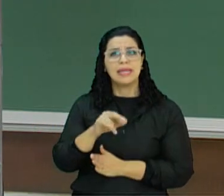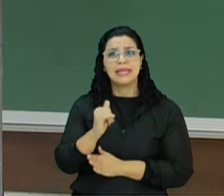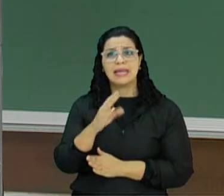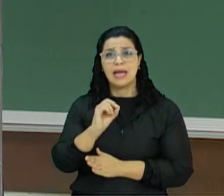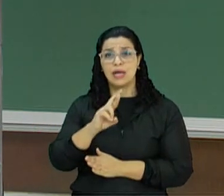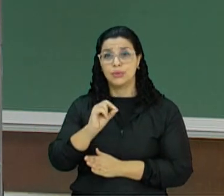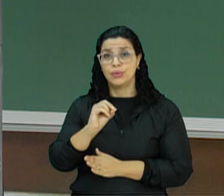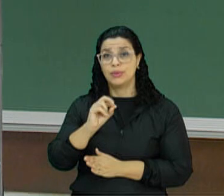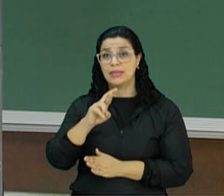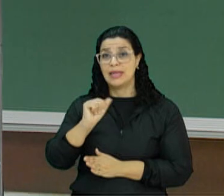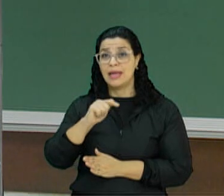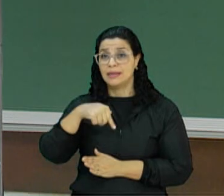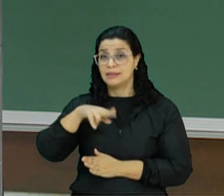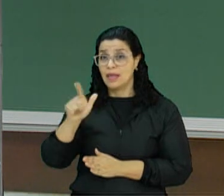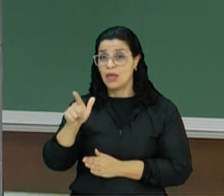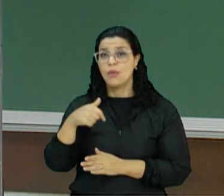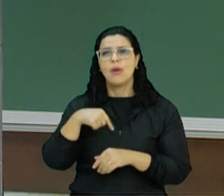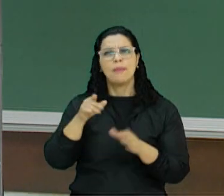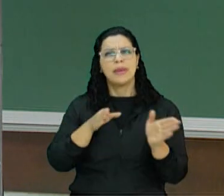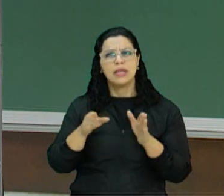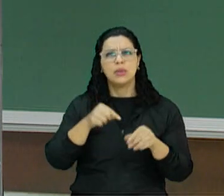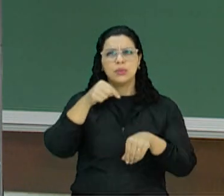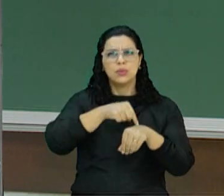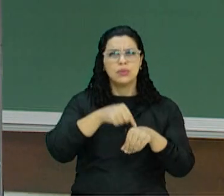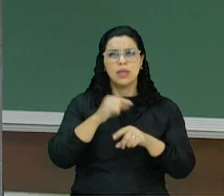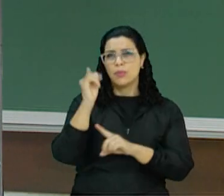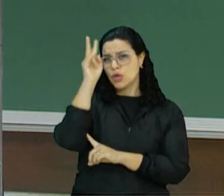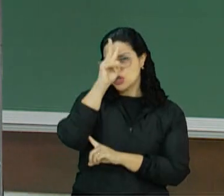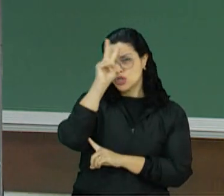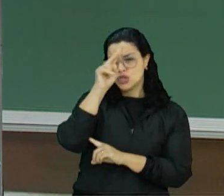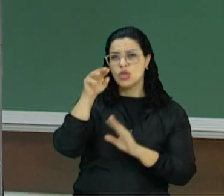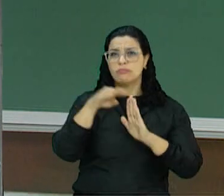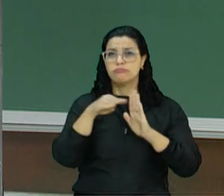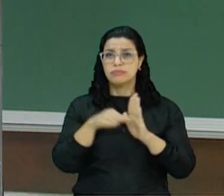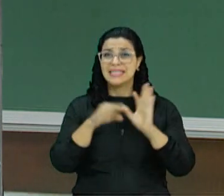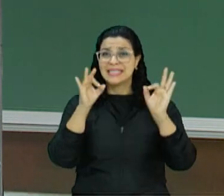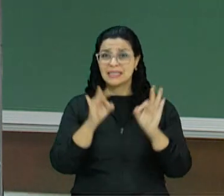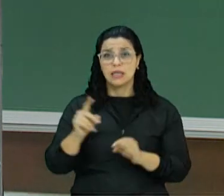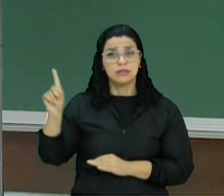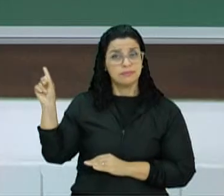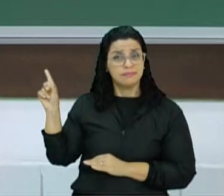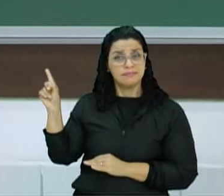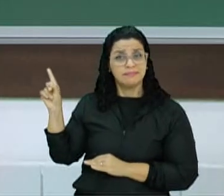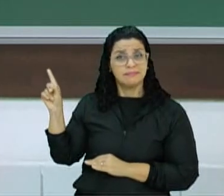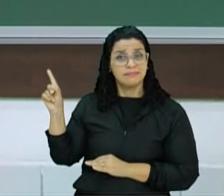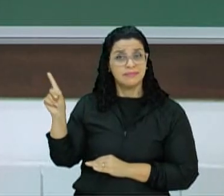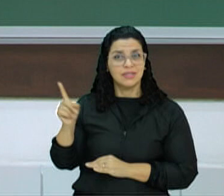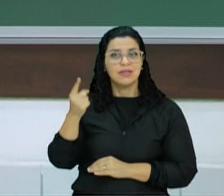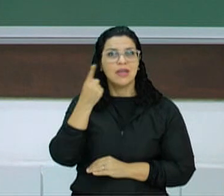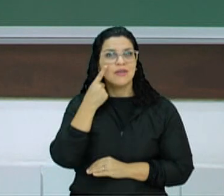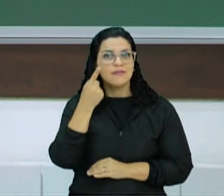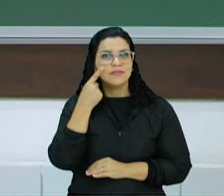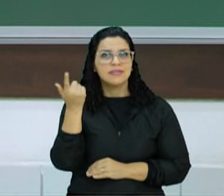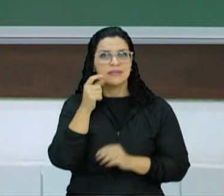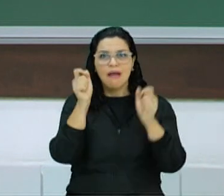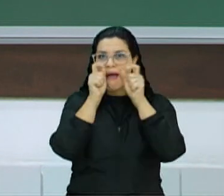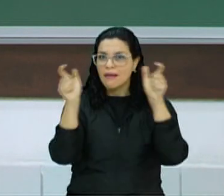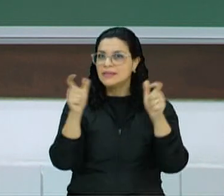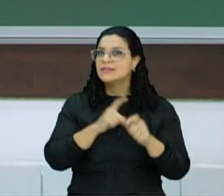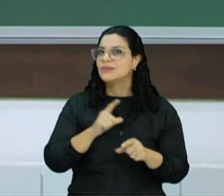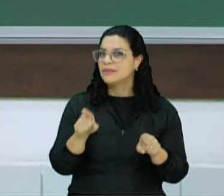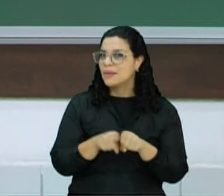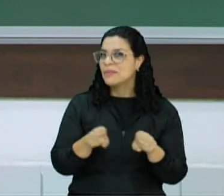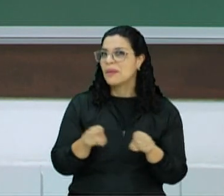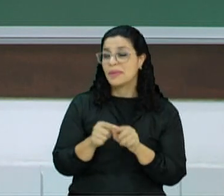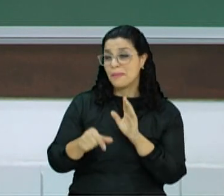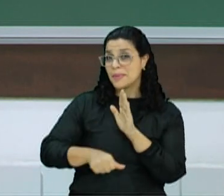Raquel, personagens, tempo, espaço e enredo em suas formas concisas. Aí eu quero saber se vocês prestaram atenção